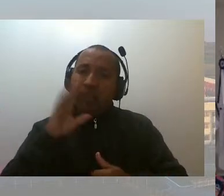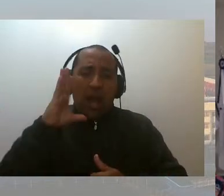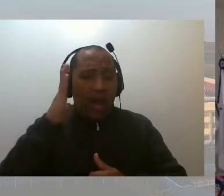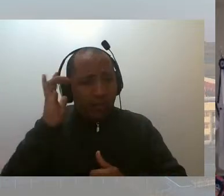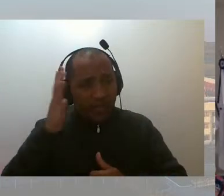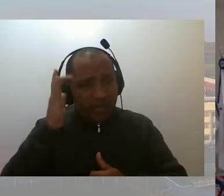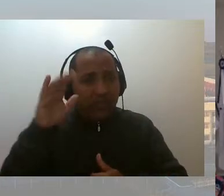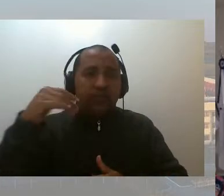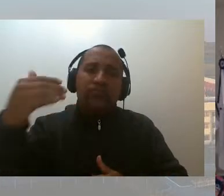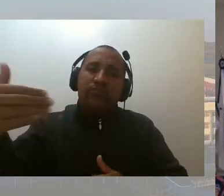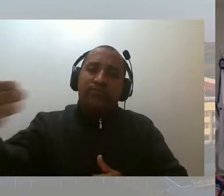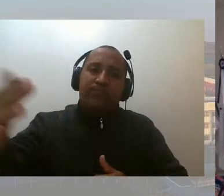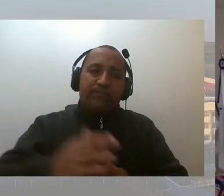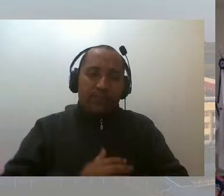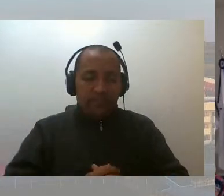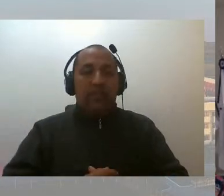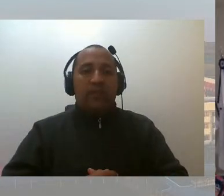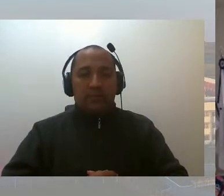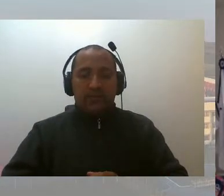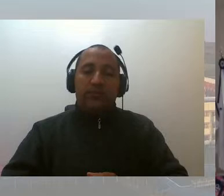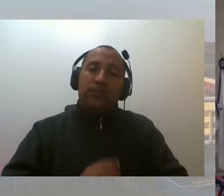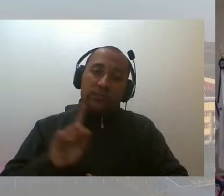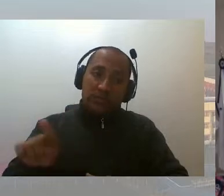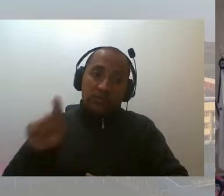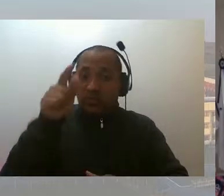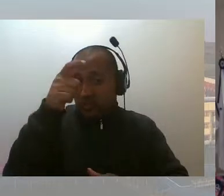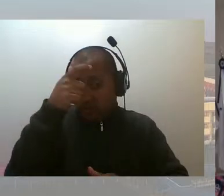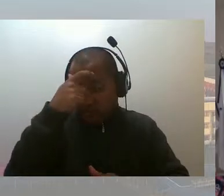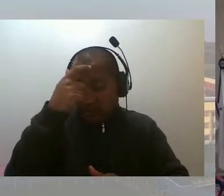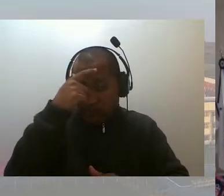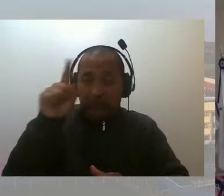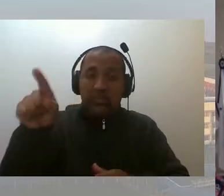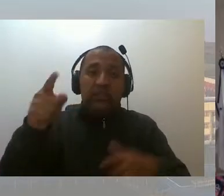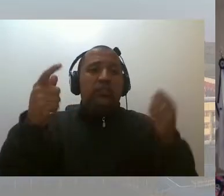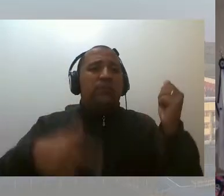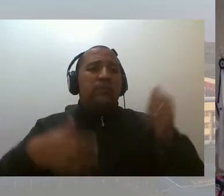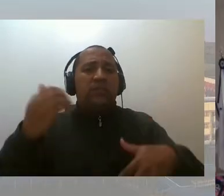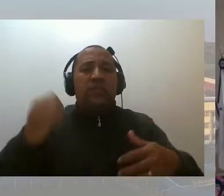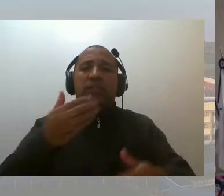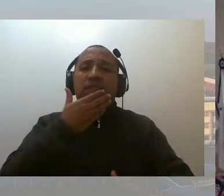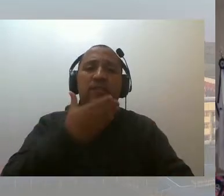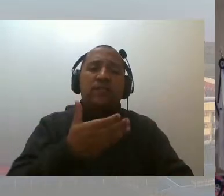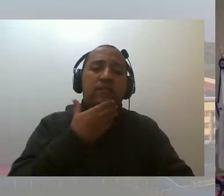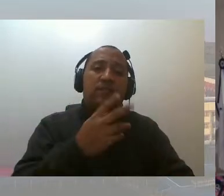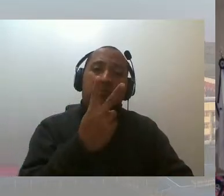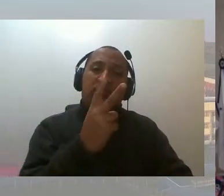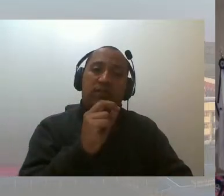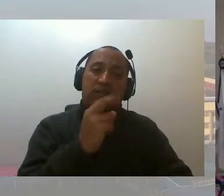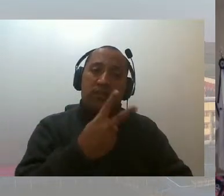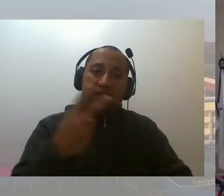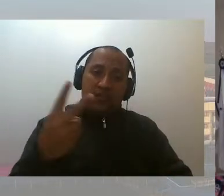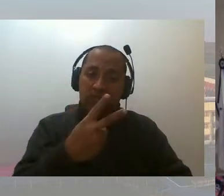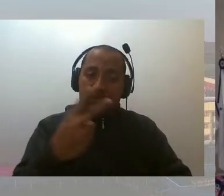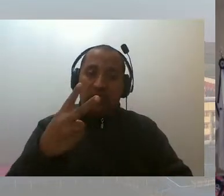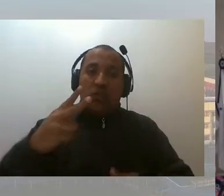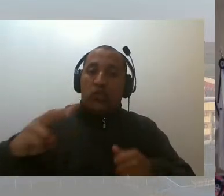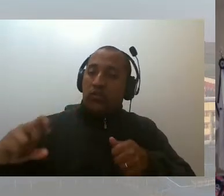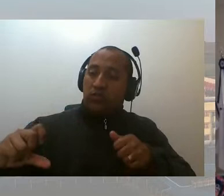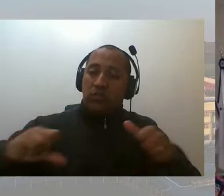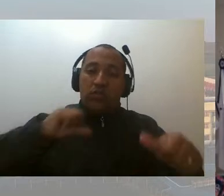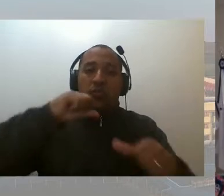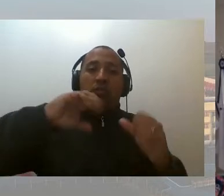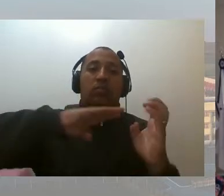cada estudante. E mesmo consciente disso, novamente, em dezembro de 2022, no processo de transição das